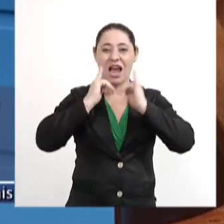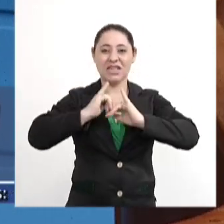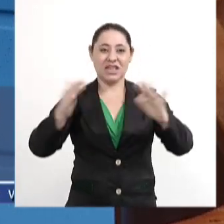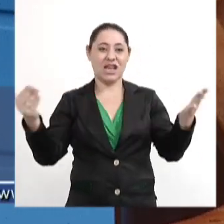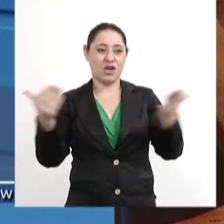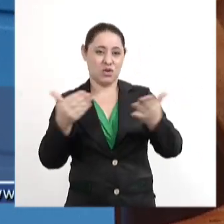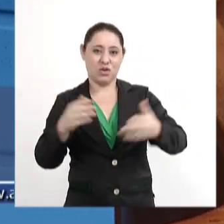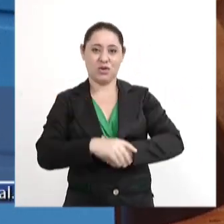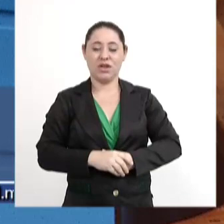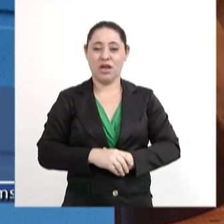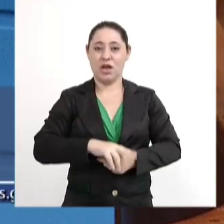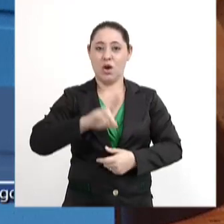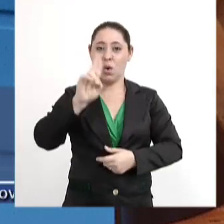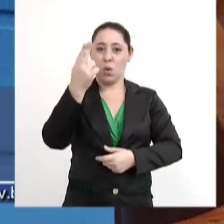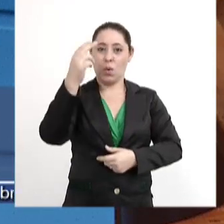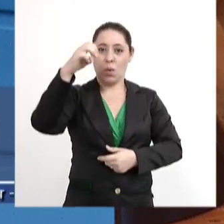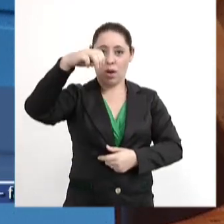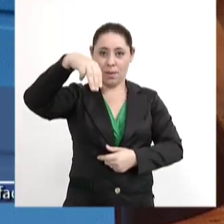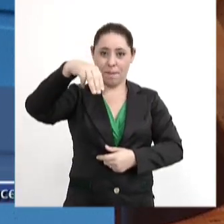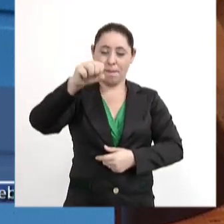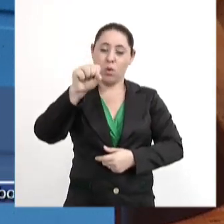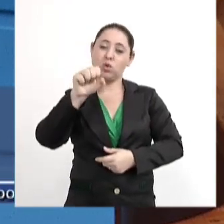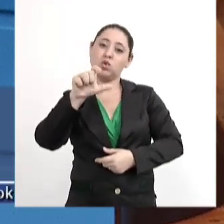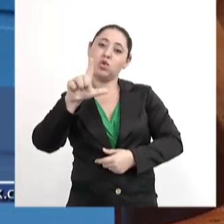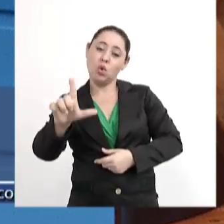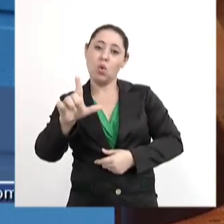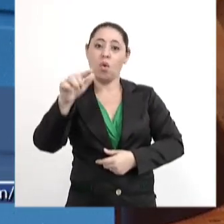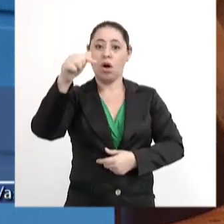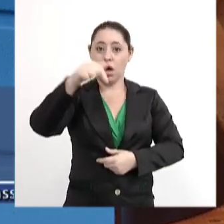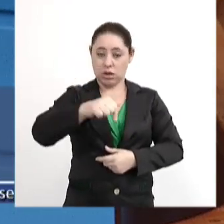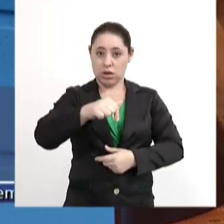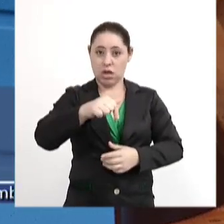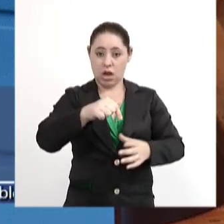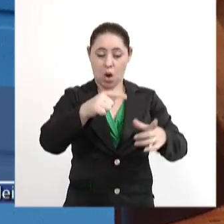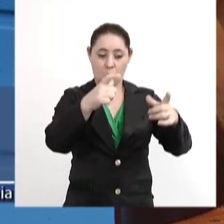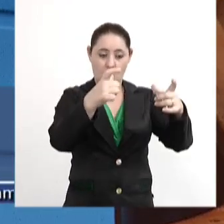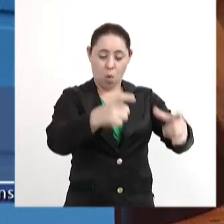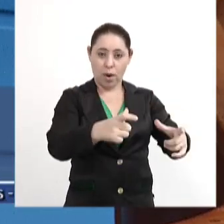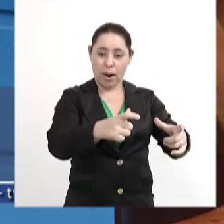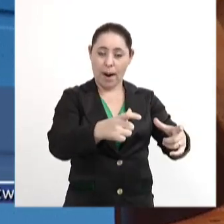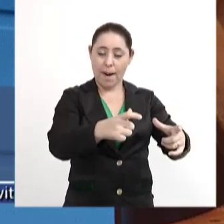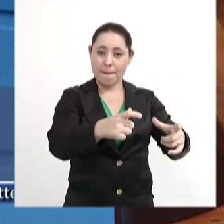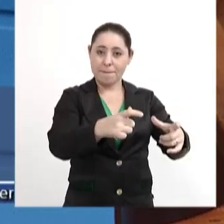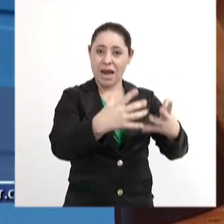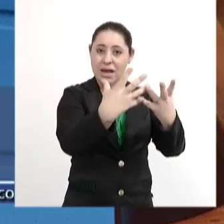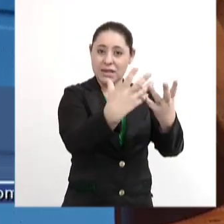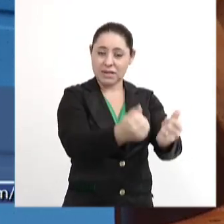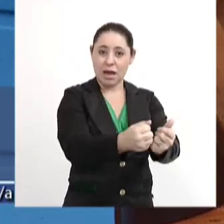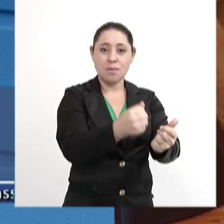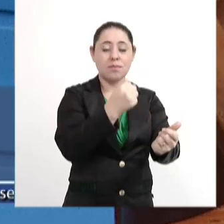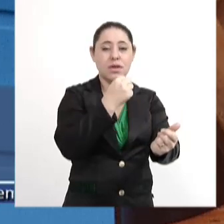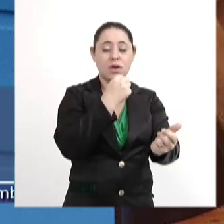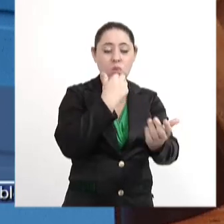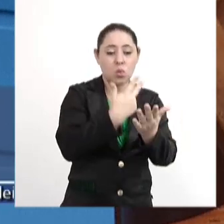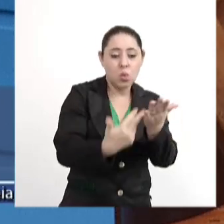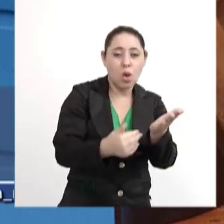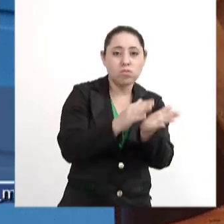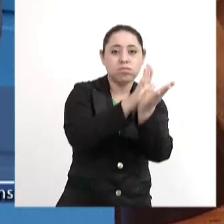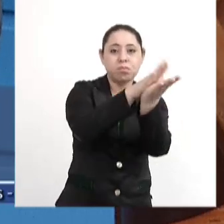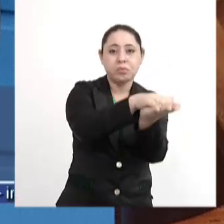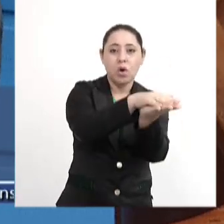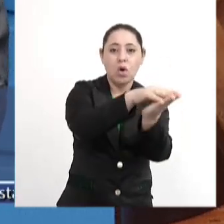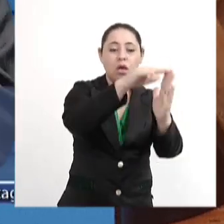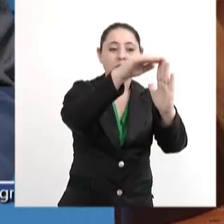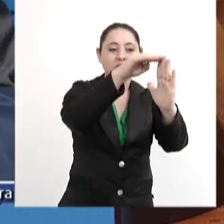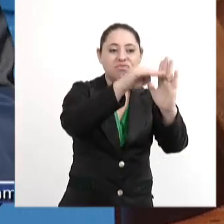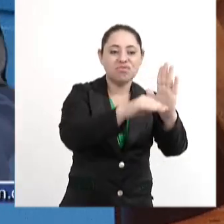agora que o Hemosul, o nosso Hemocentro do Mato Grosso do Sul, está com estoque abaixo dos 10%.